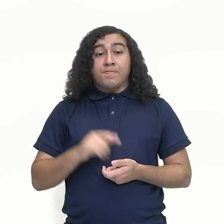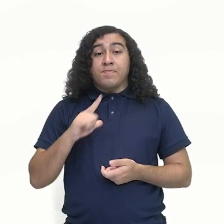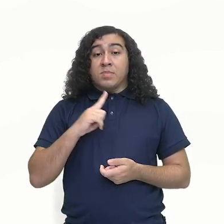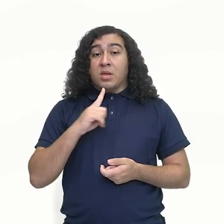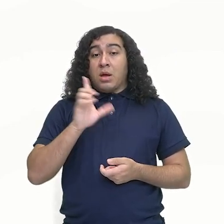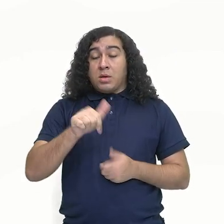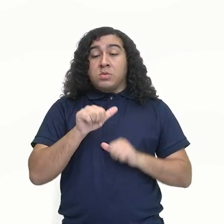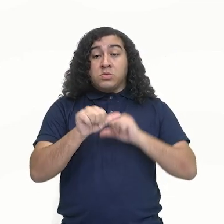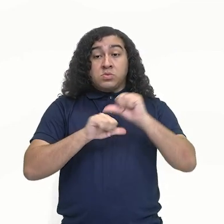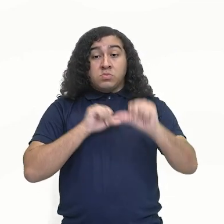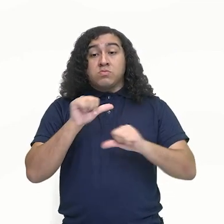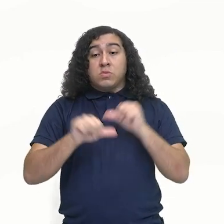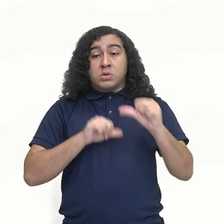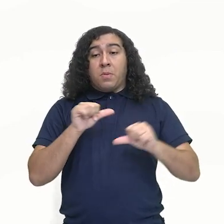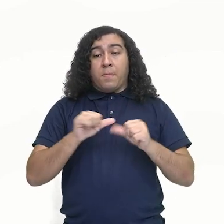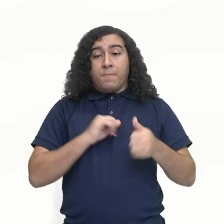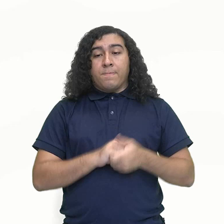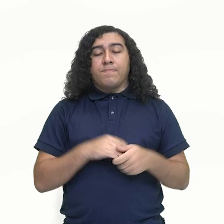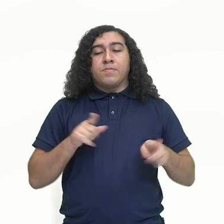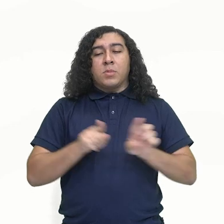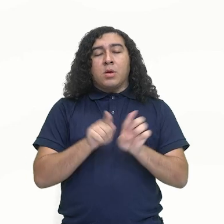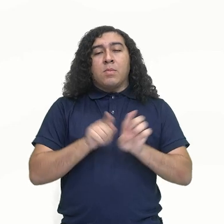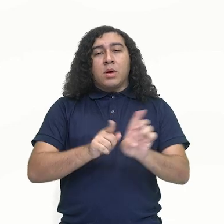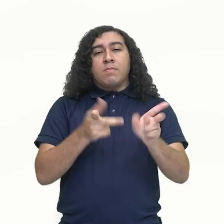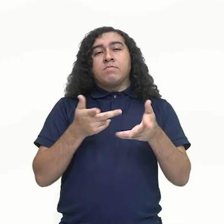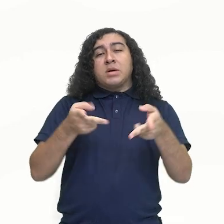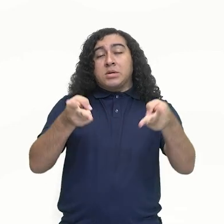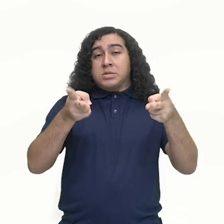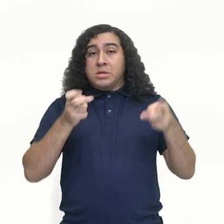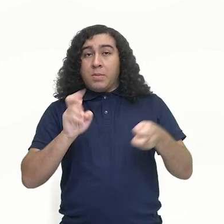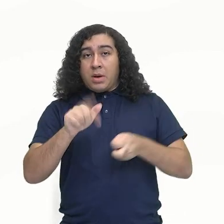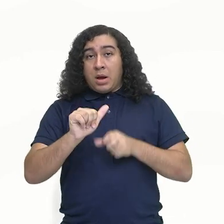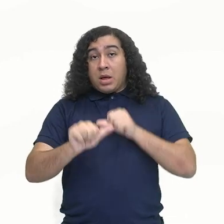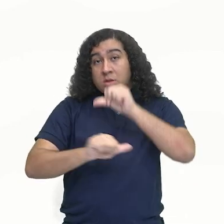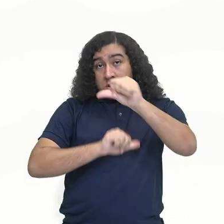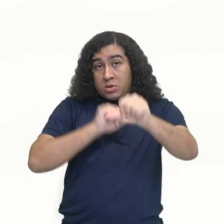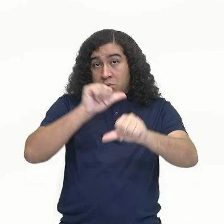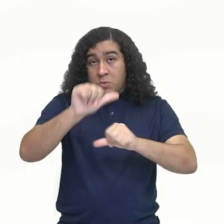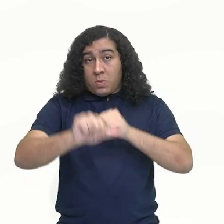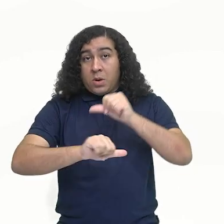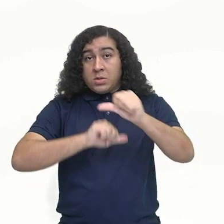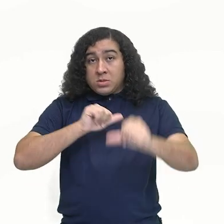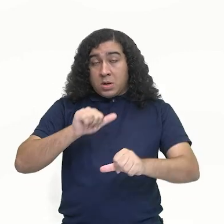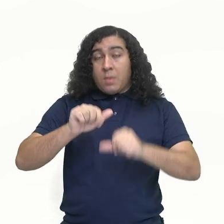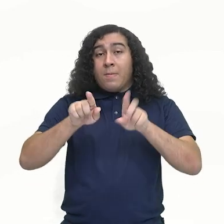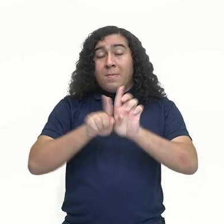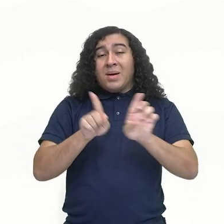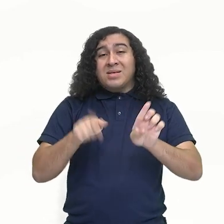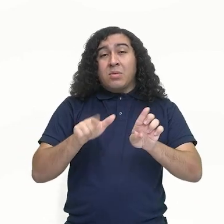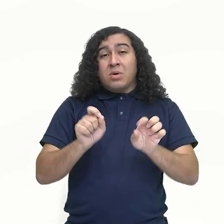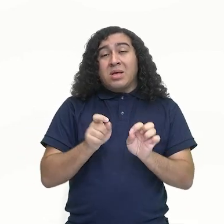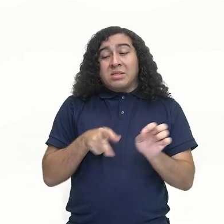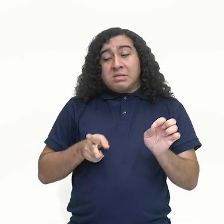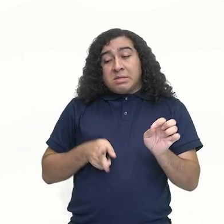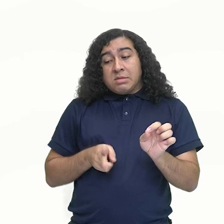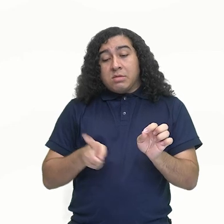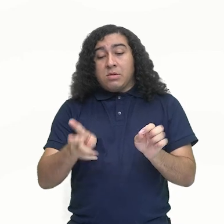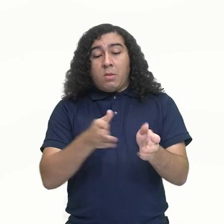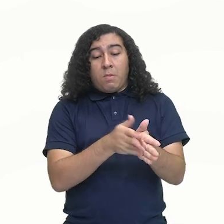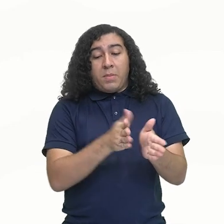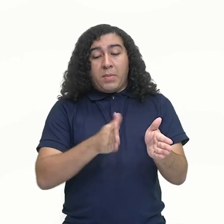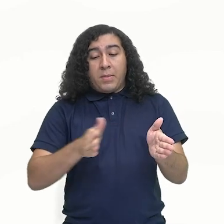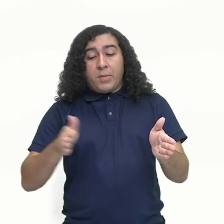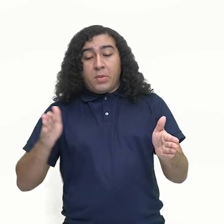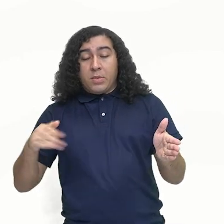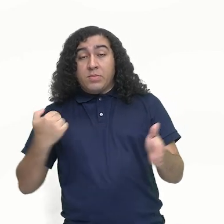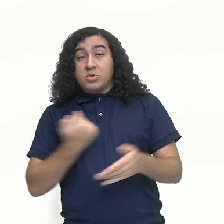alterações. E verifiquem aqui que eu coloquei alterações de longo prazo, né? Que a gente vem percebendo, vem sentindo todos